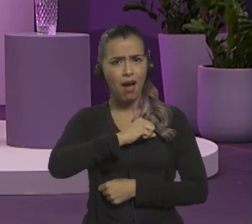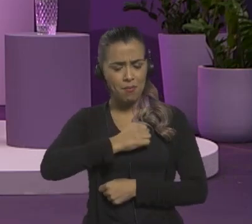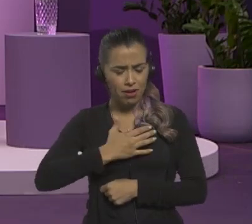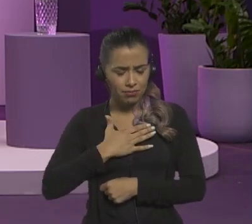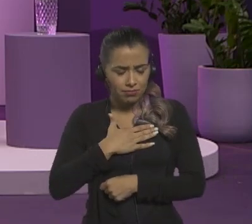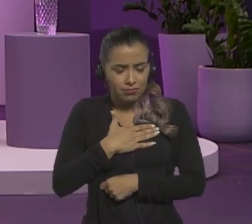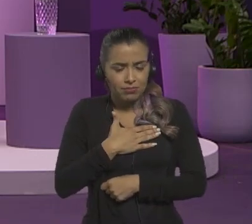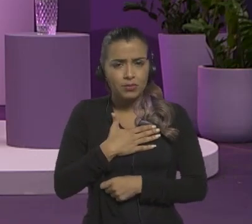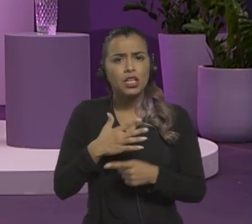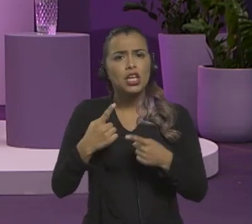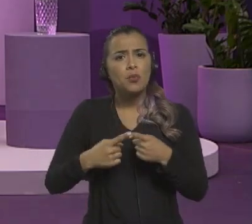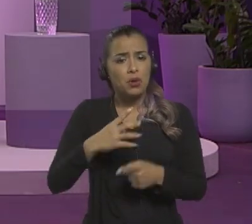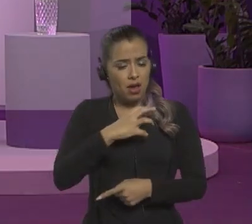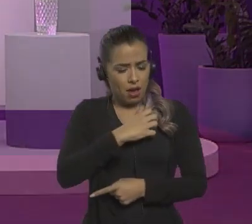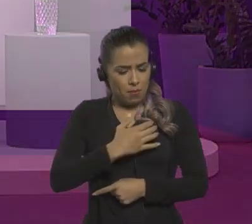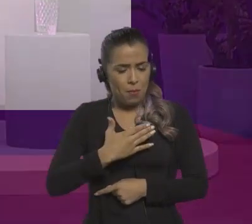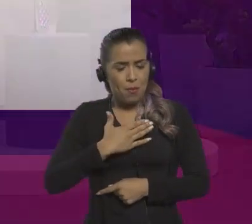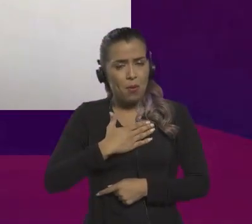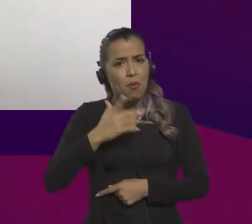é um ato tão revolucionário?